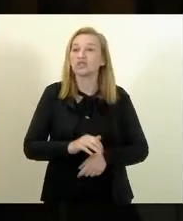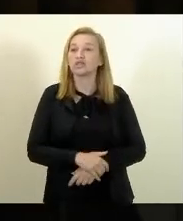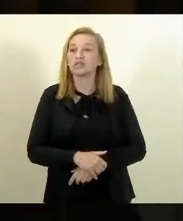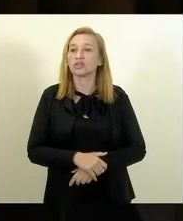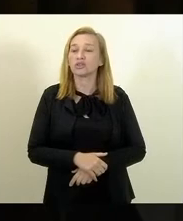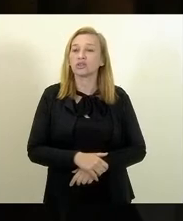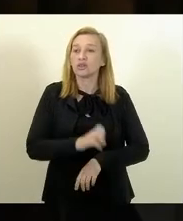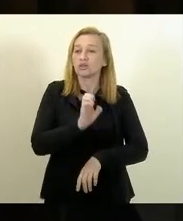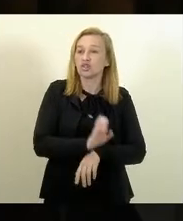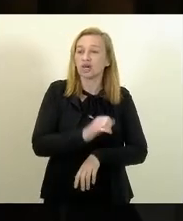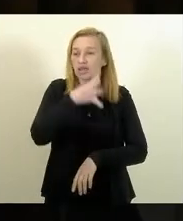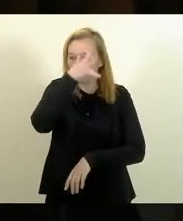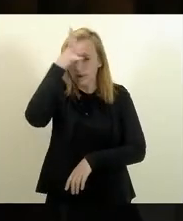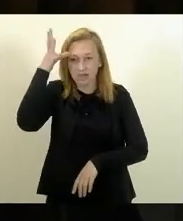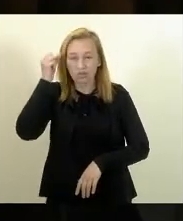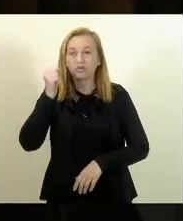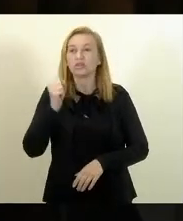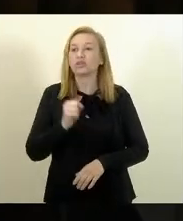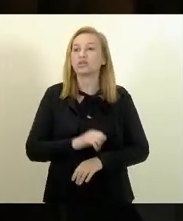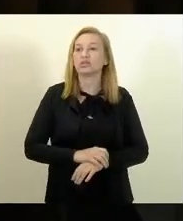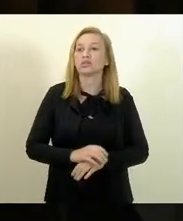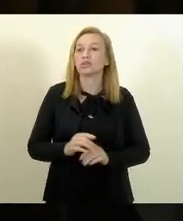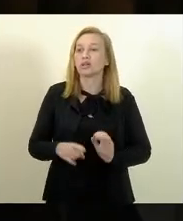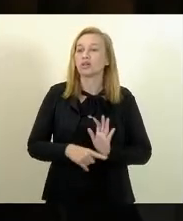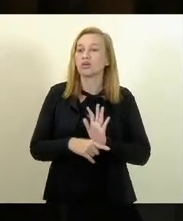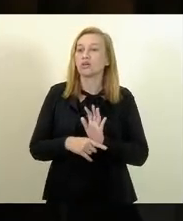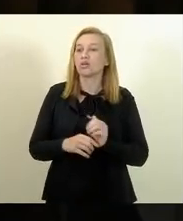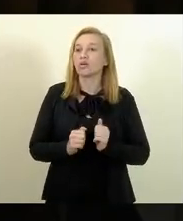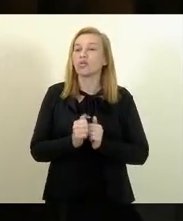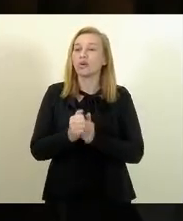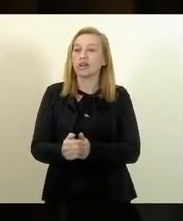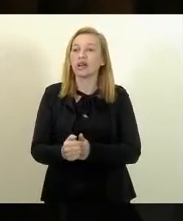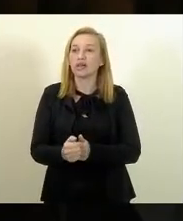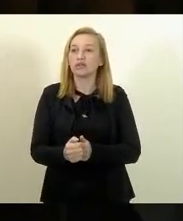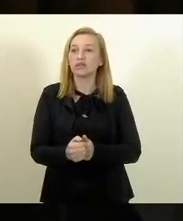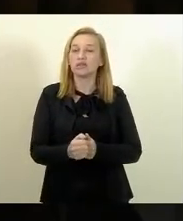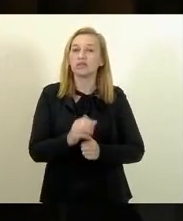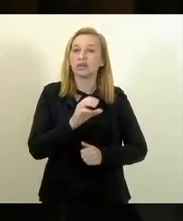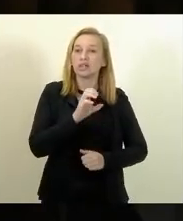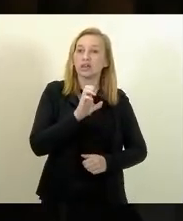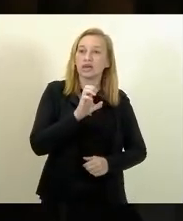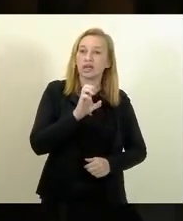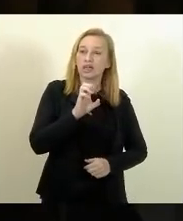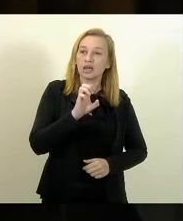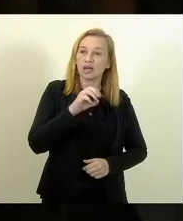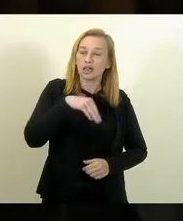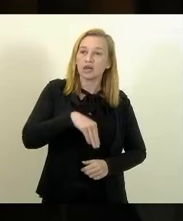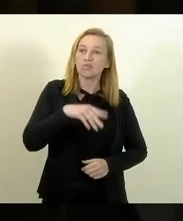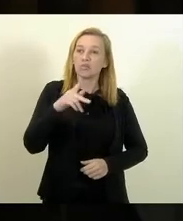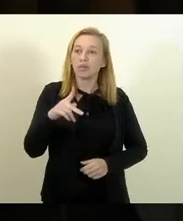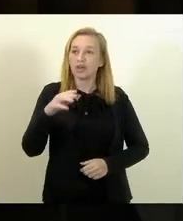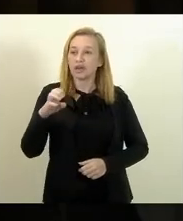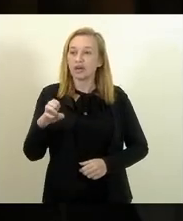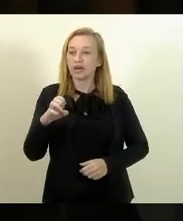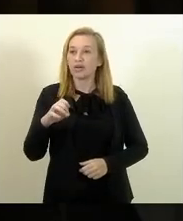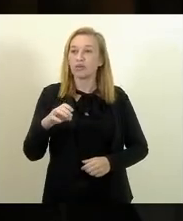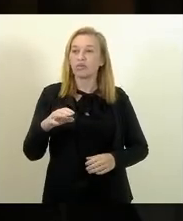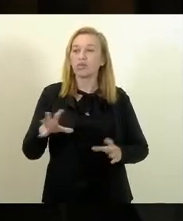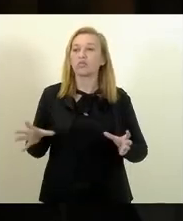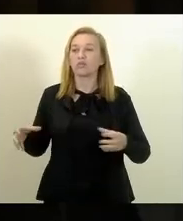estado do Amazonas e como que elas foram acompanhadas pelo que ele chama de MPF nas comunidades. Então, saúdo aqui